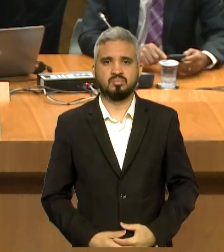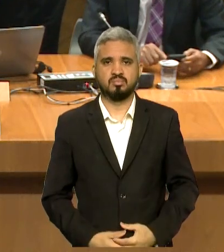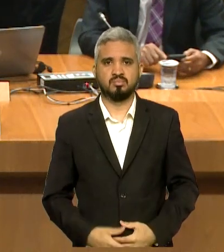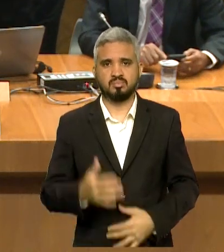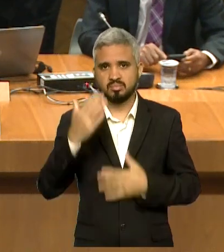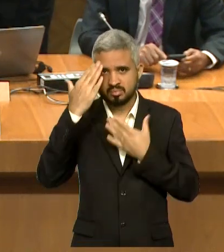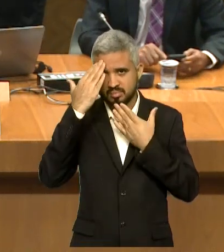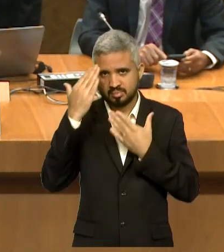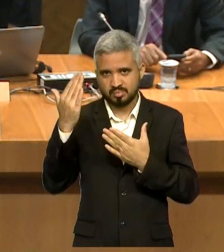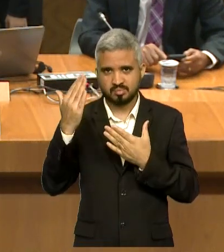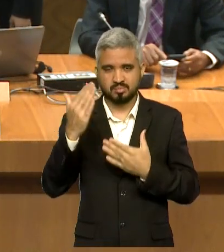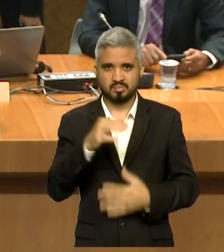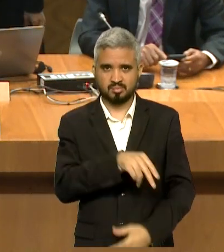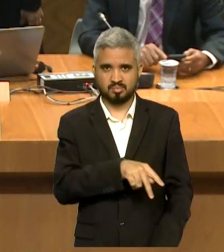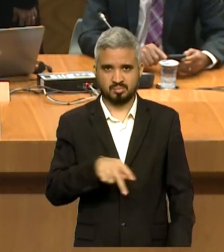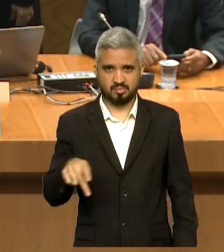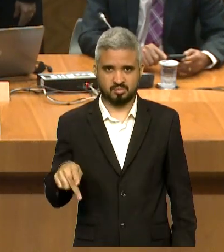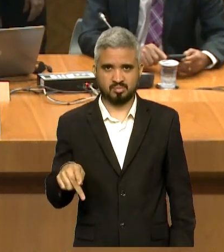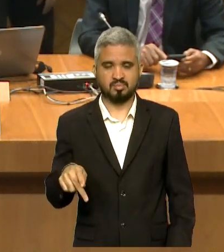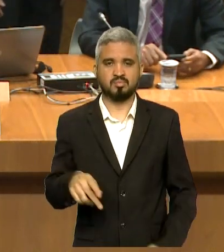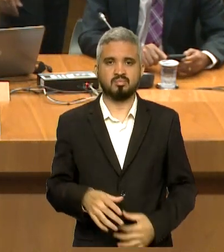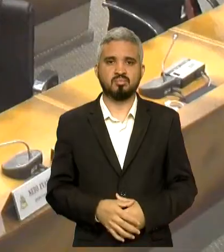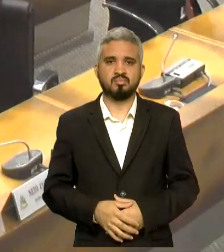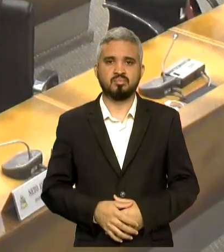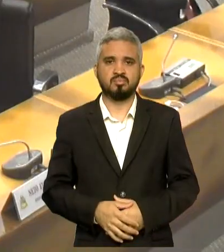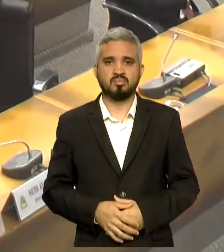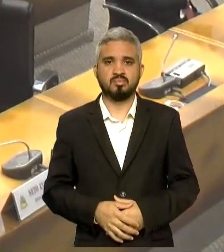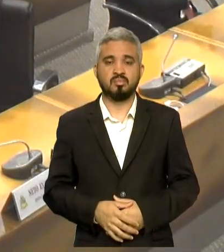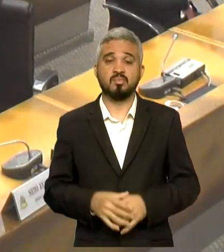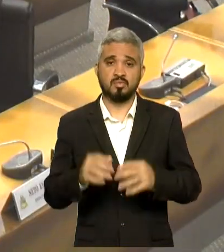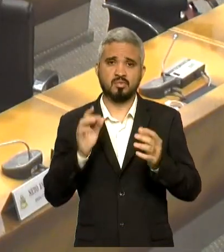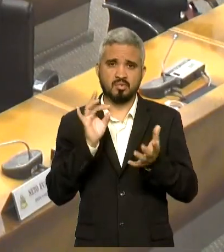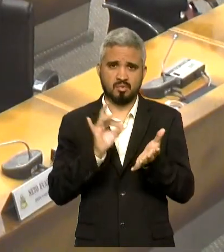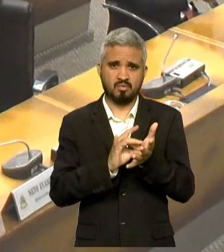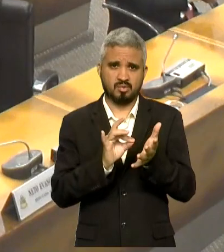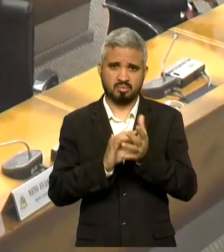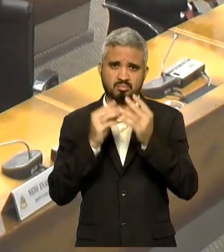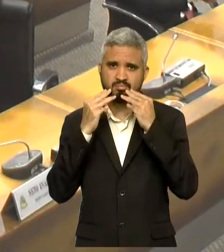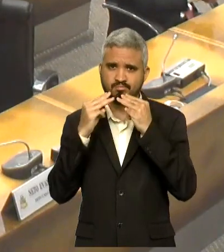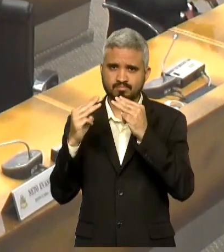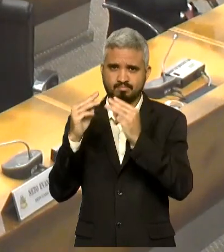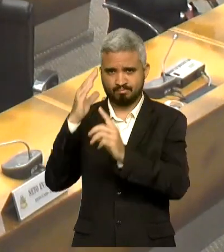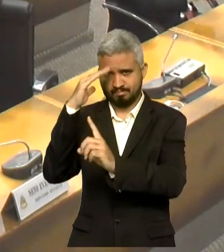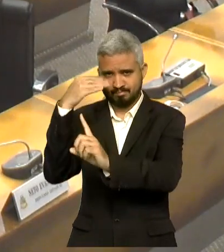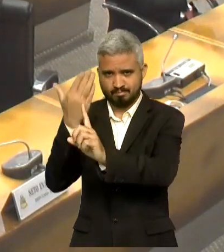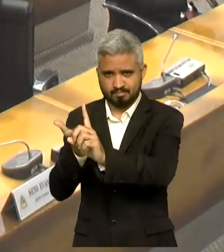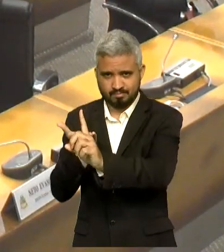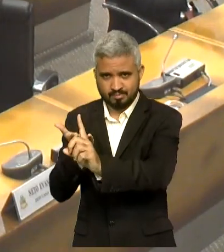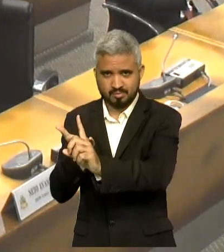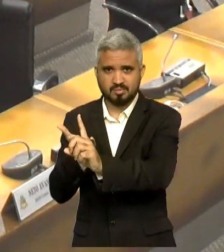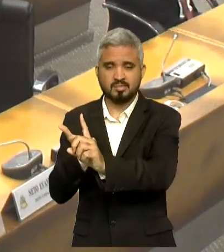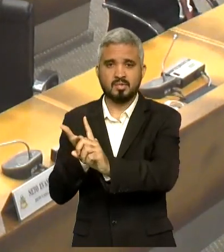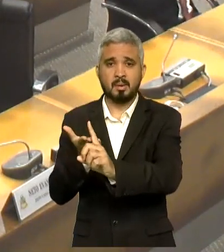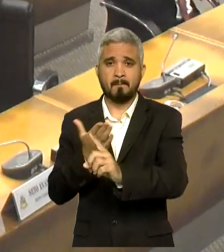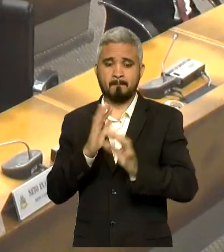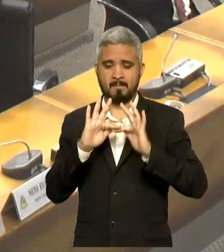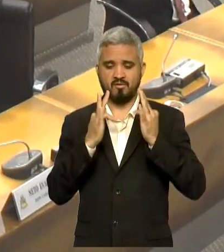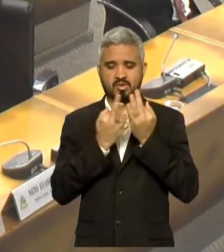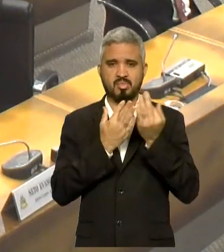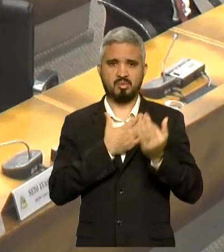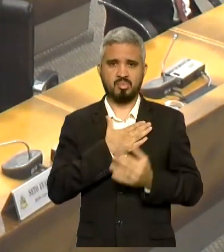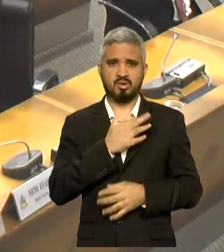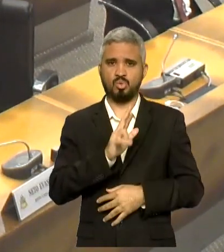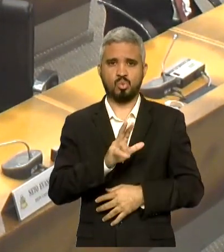presidente, essa homenagem mais que justa. Não é da minha família, mas é do meu amigo Glaubert aqui, mas saiba